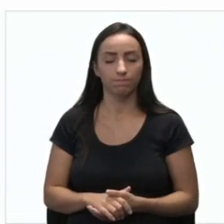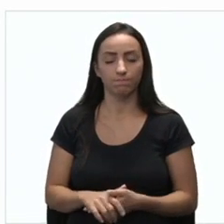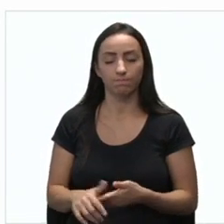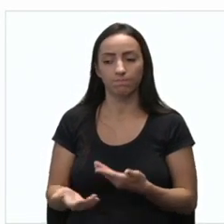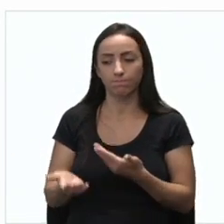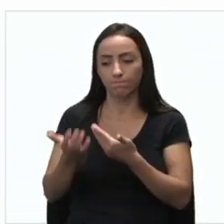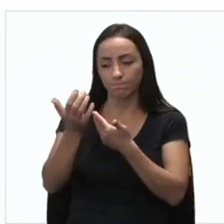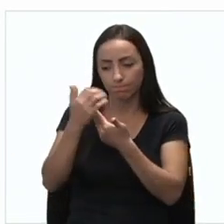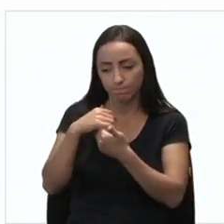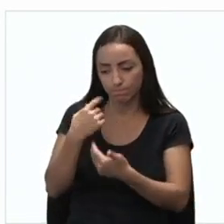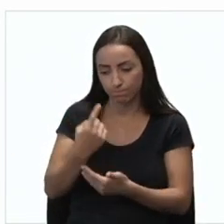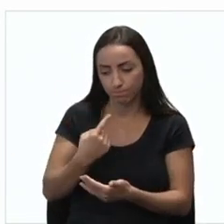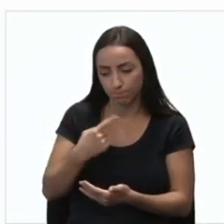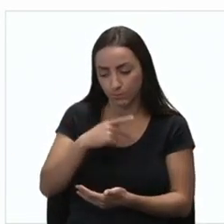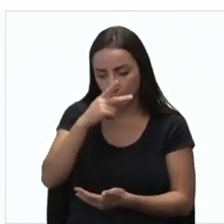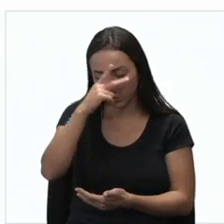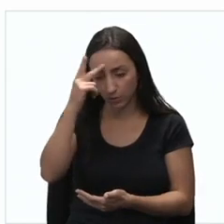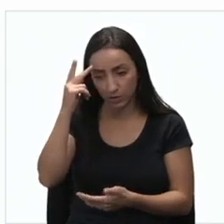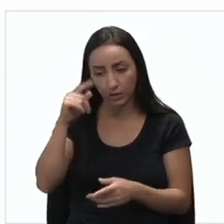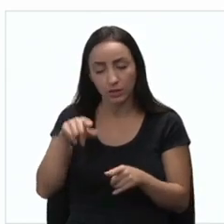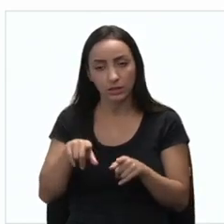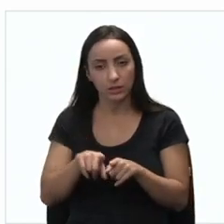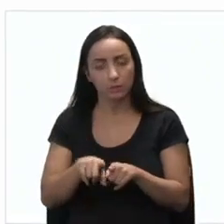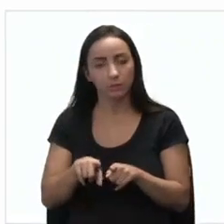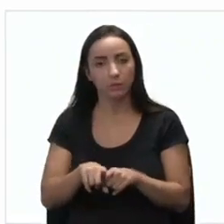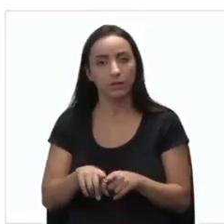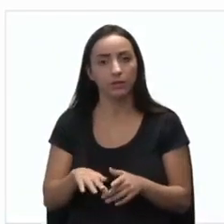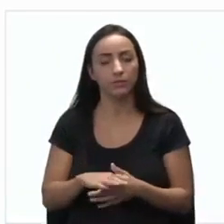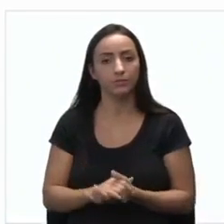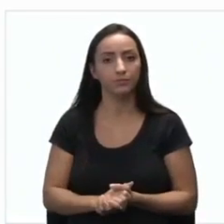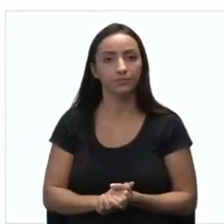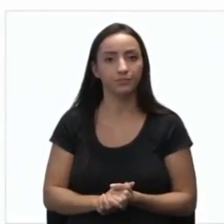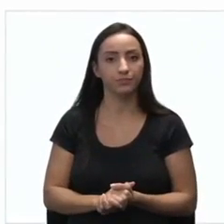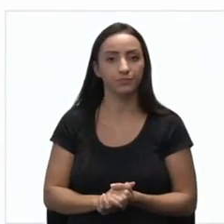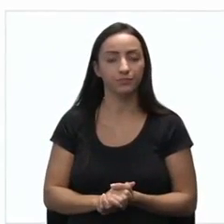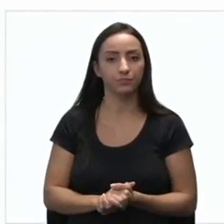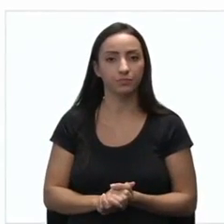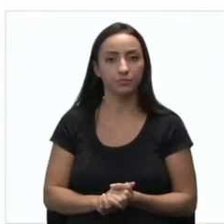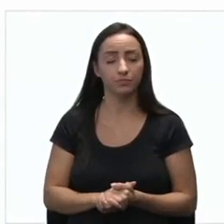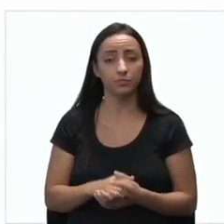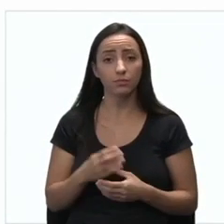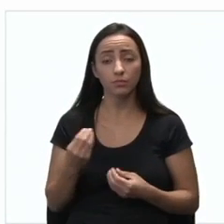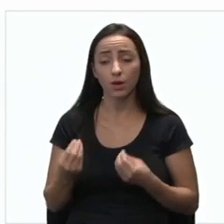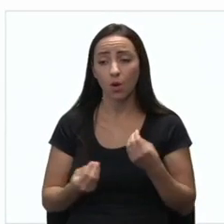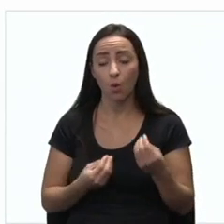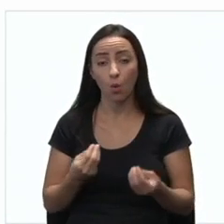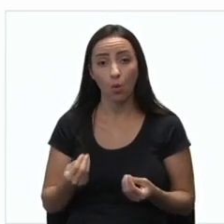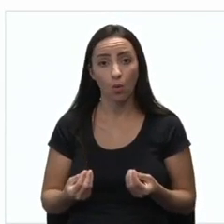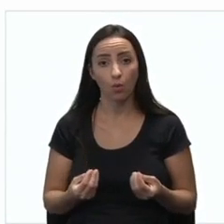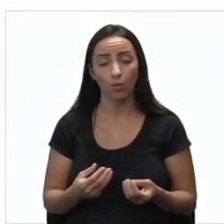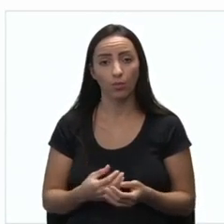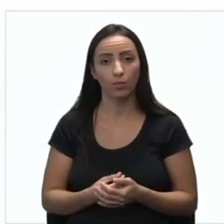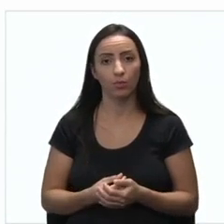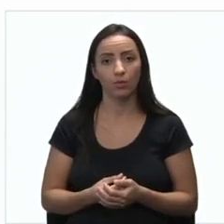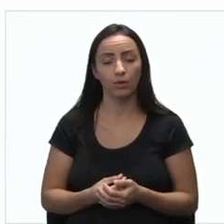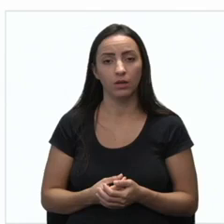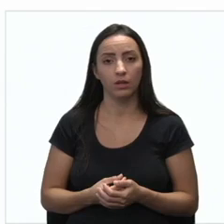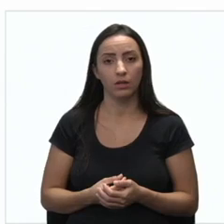do indivíduo e a intersubjetividade, ou seja, como é que é formada então